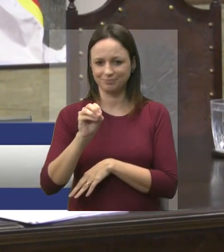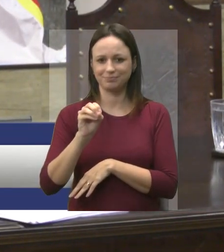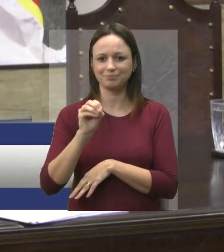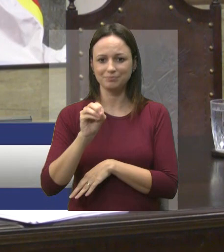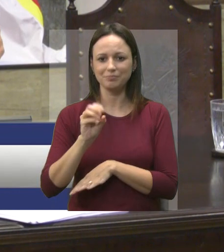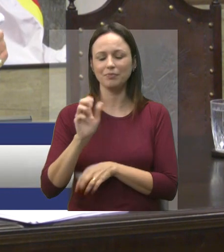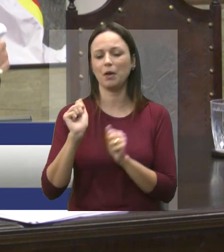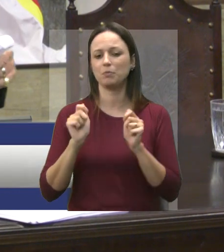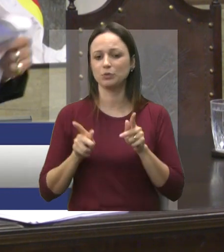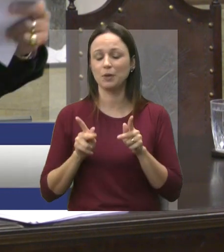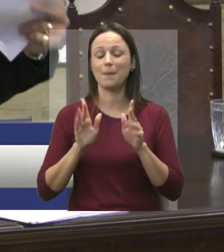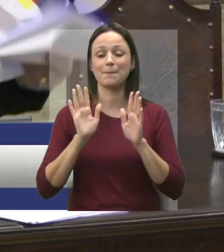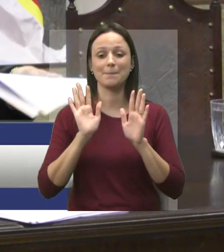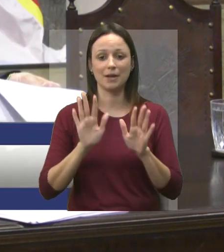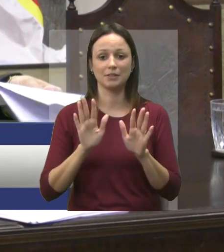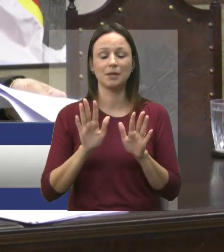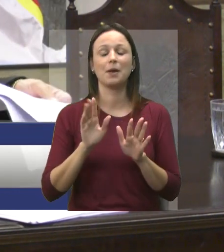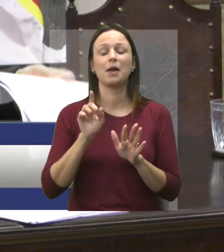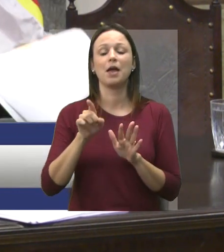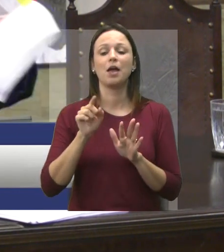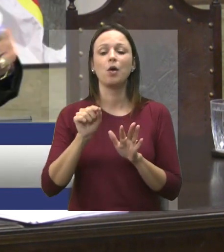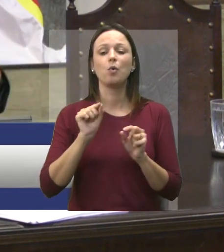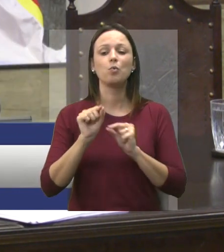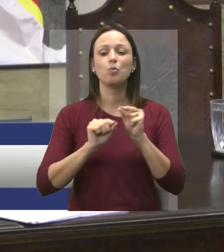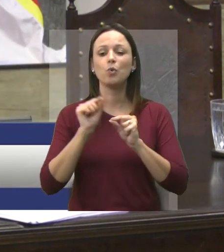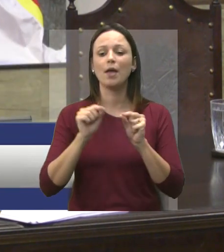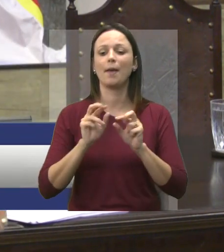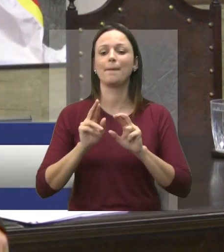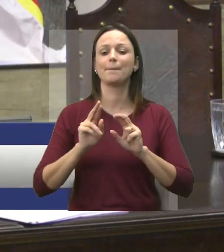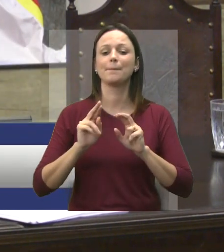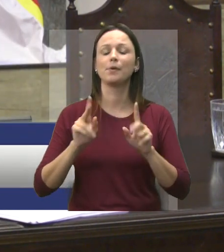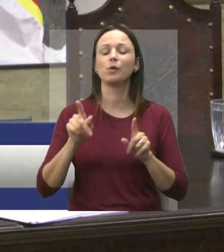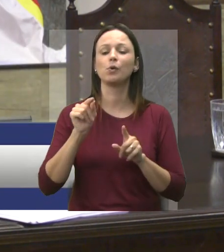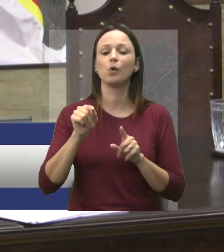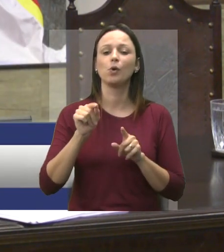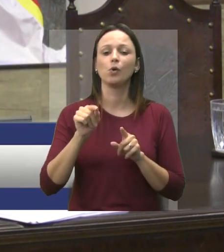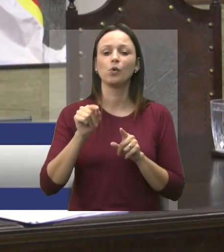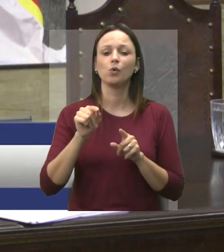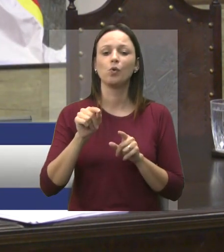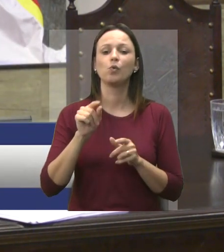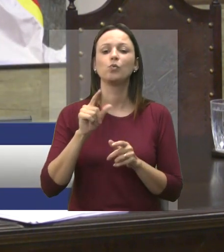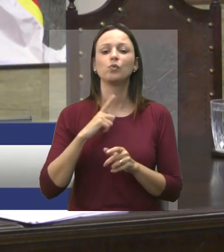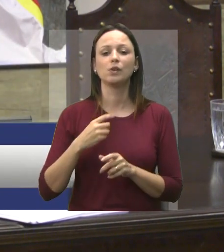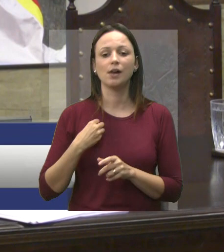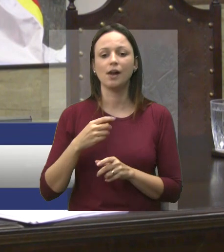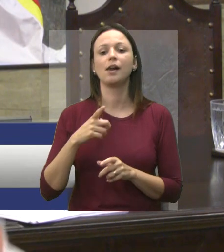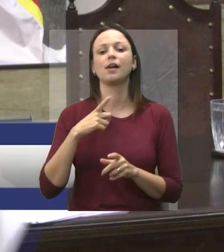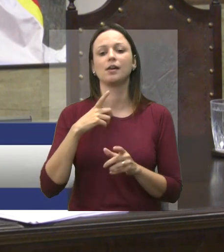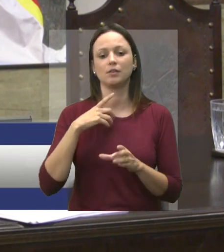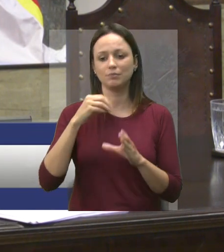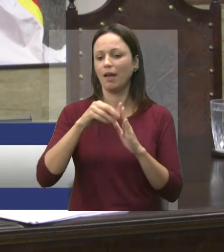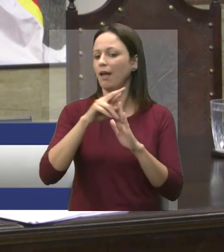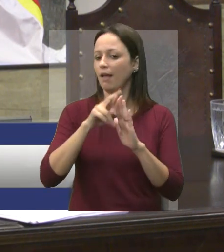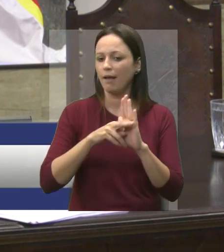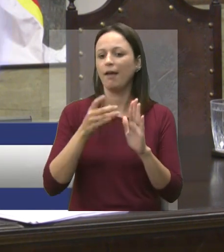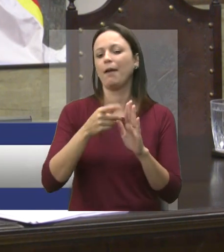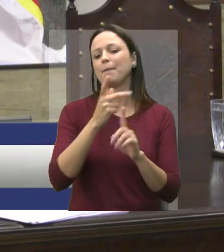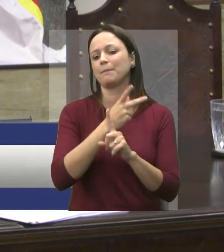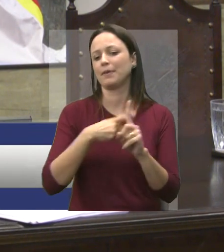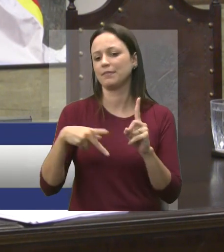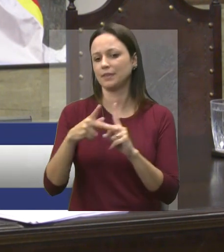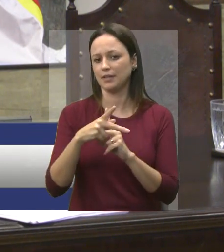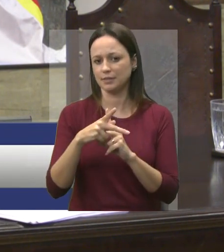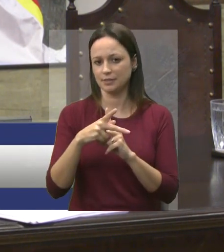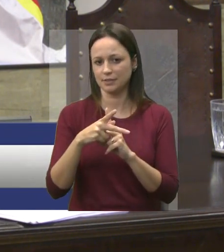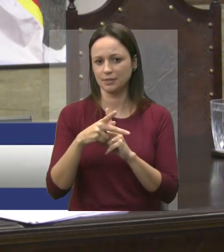de situação, continua a existir o fator previdenciário. É a única situação